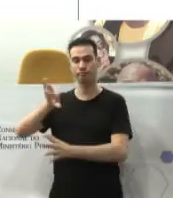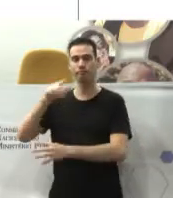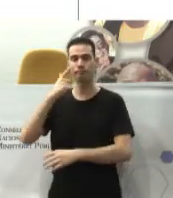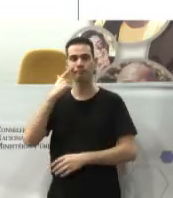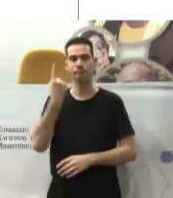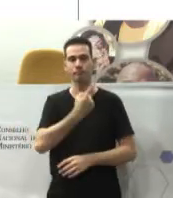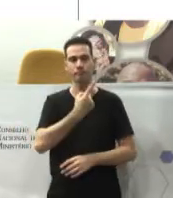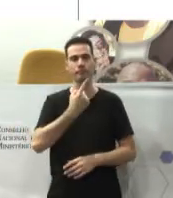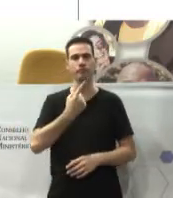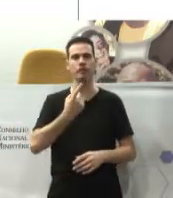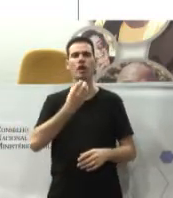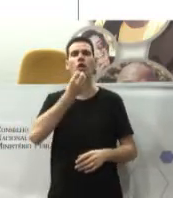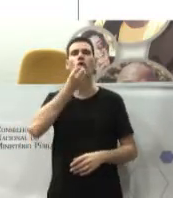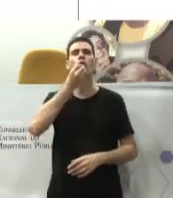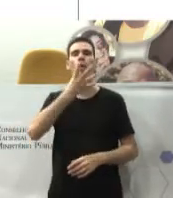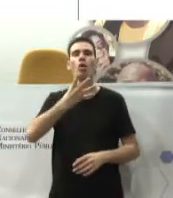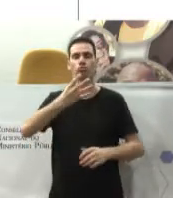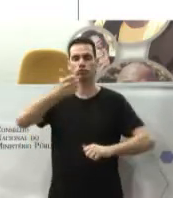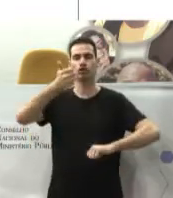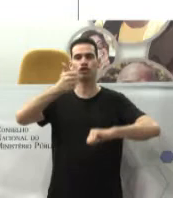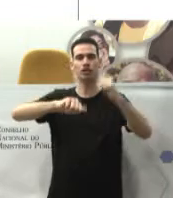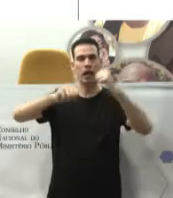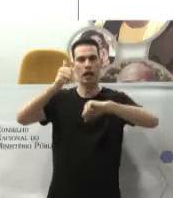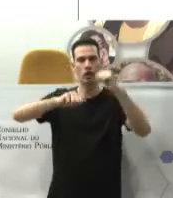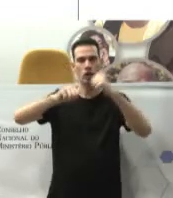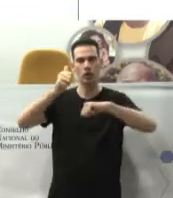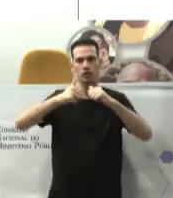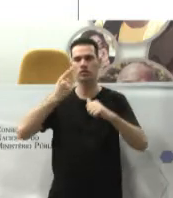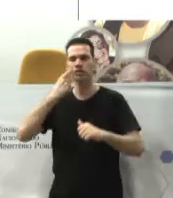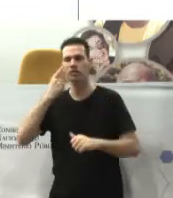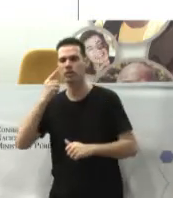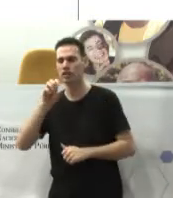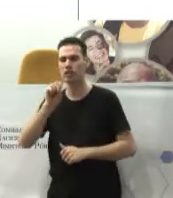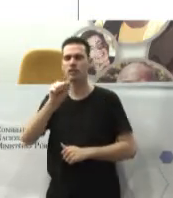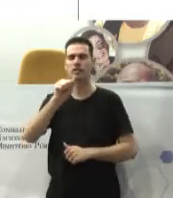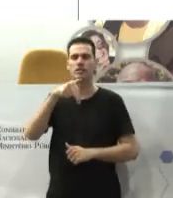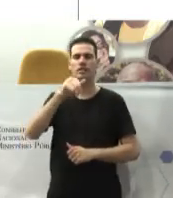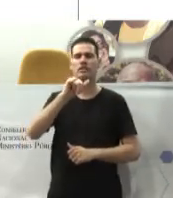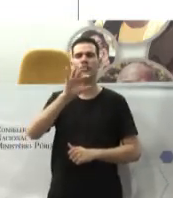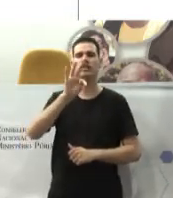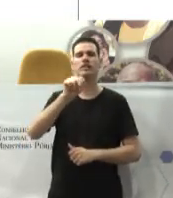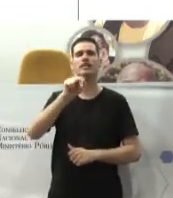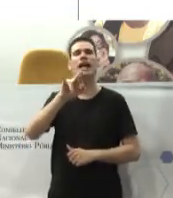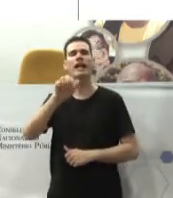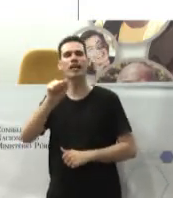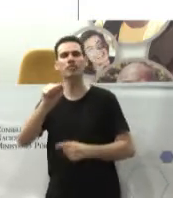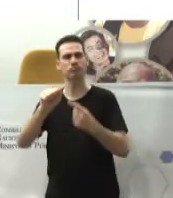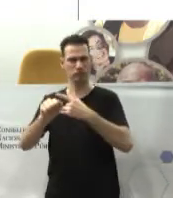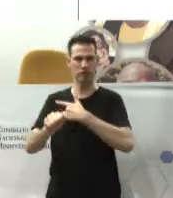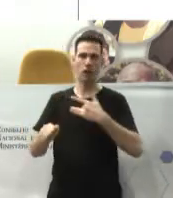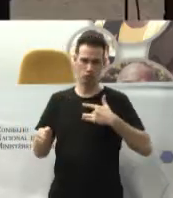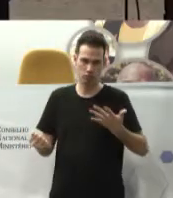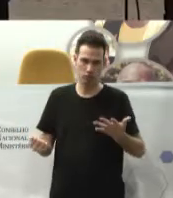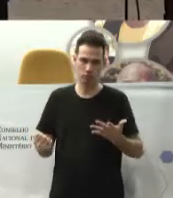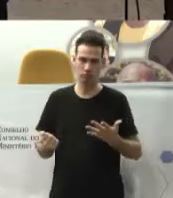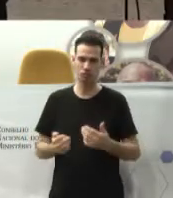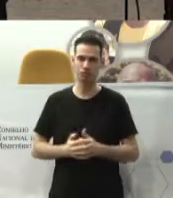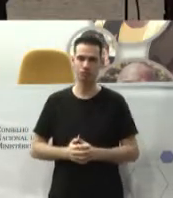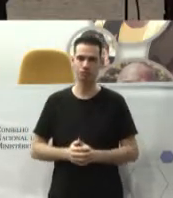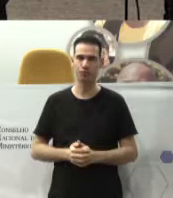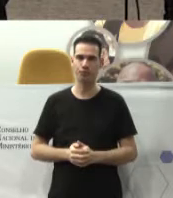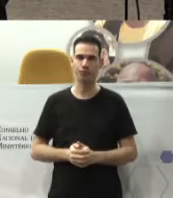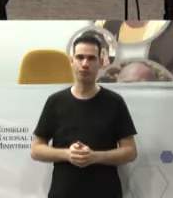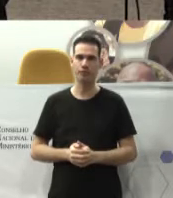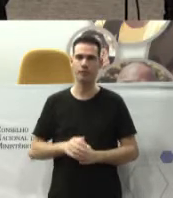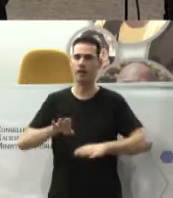O bom diagnóstico de uma situação sanitária não é fácil. Não é fácil. Não é? Ou seja, o que nos